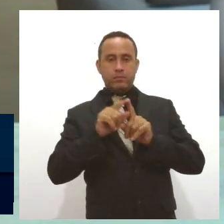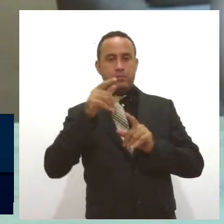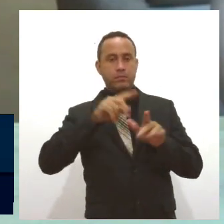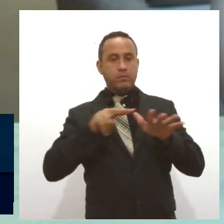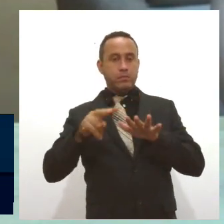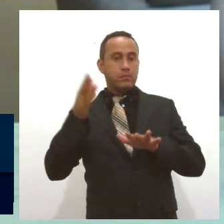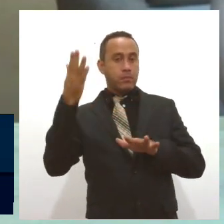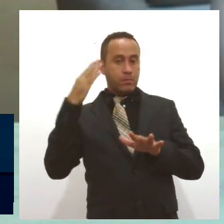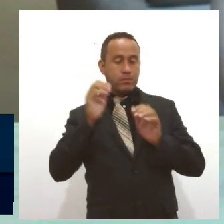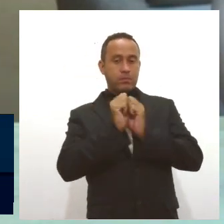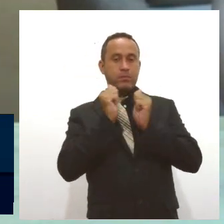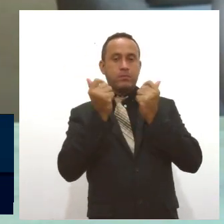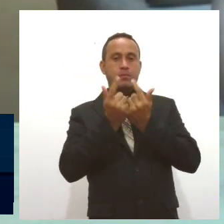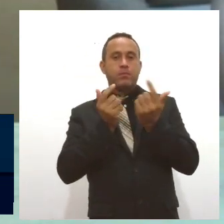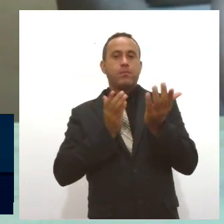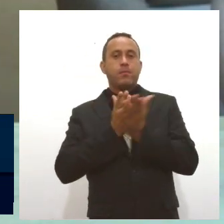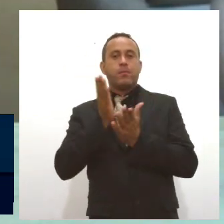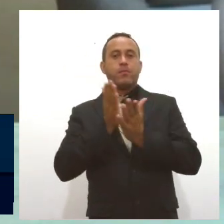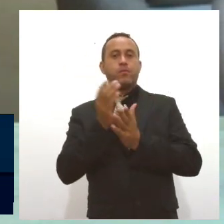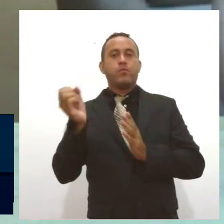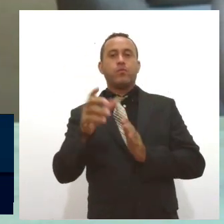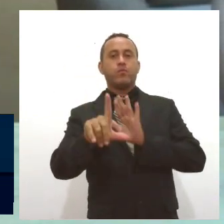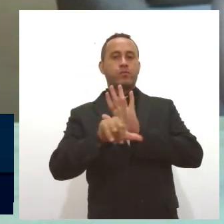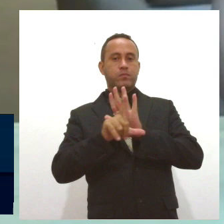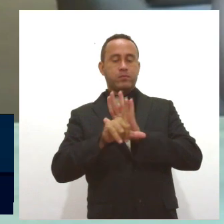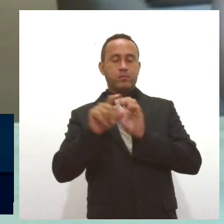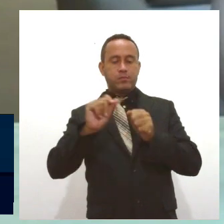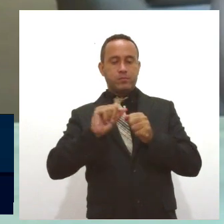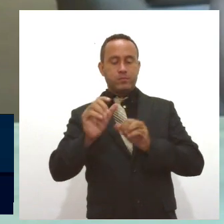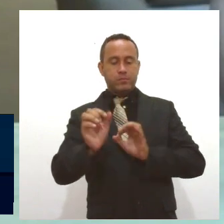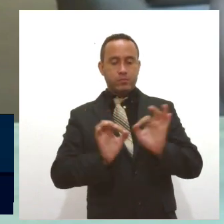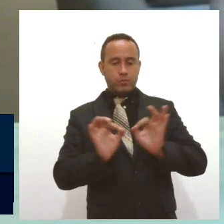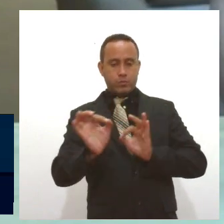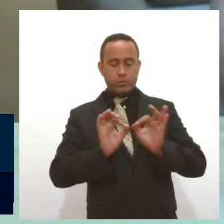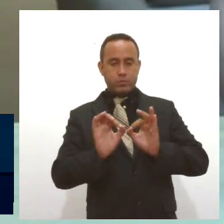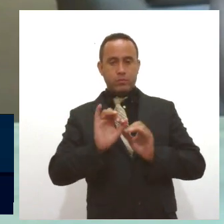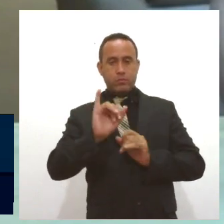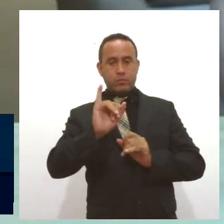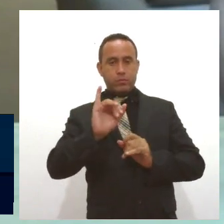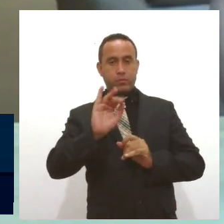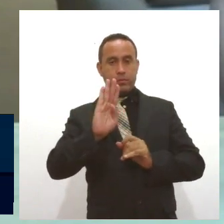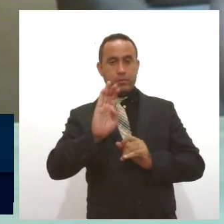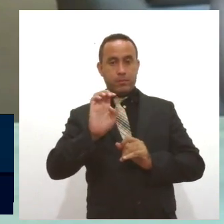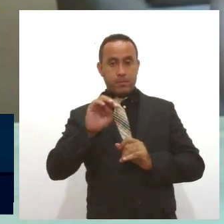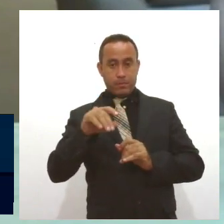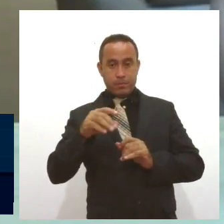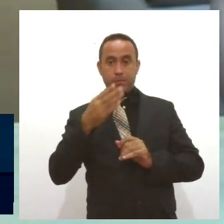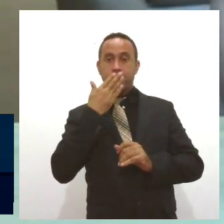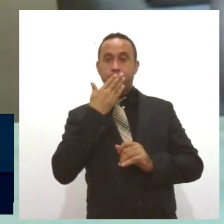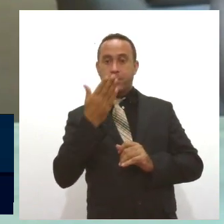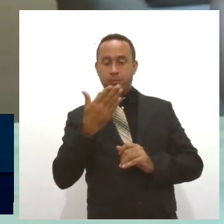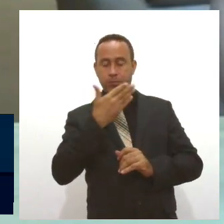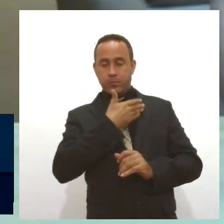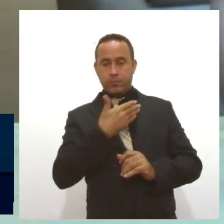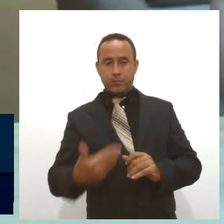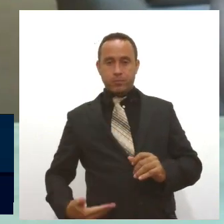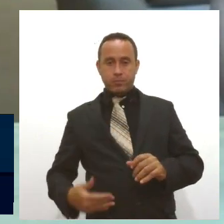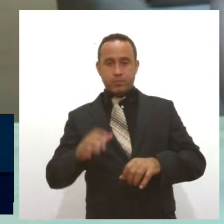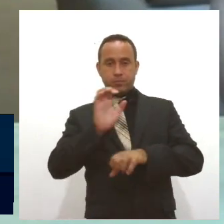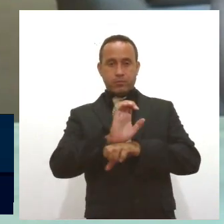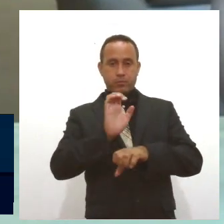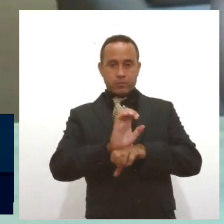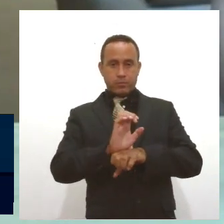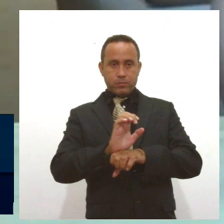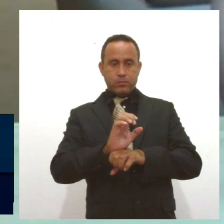semana passada a Assembleia aprovou uma nova lei para fazer um ajuste que o IBAMA solicitou para que o Estado de Sergipe não tivesse